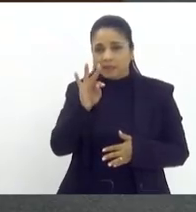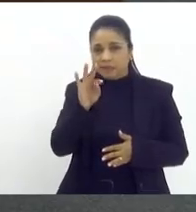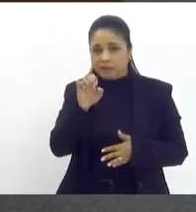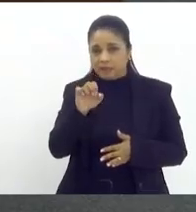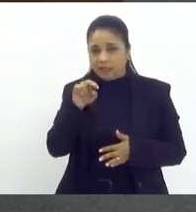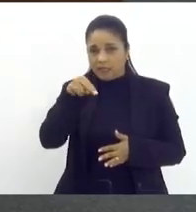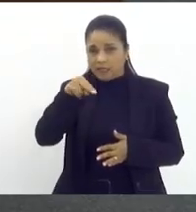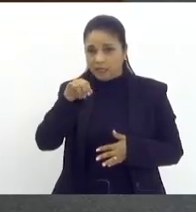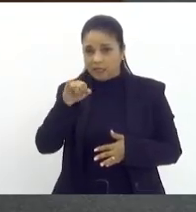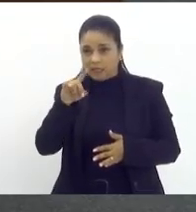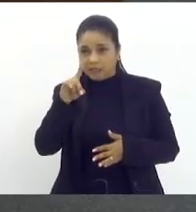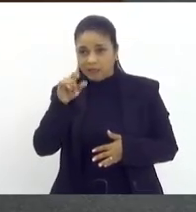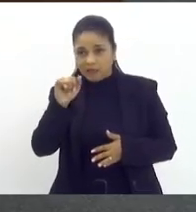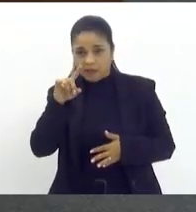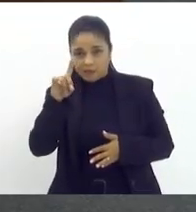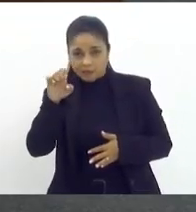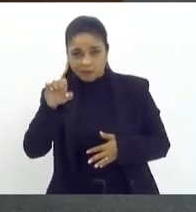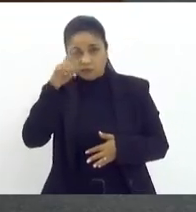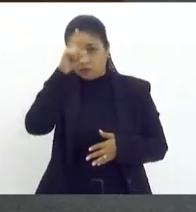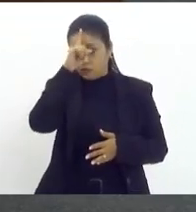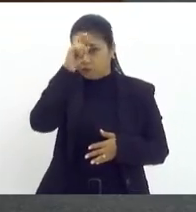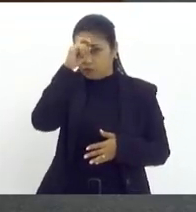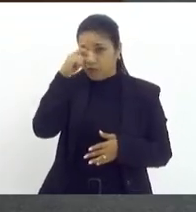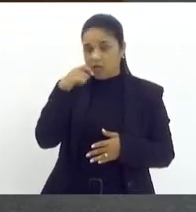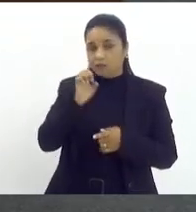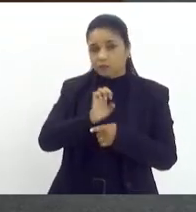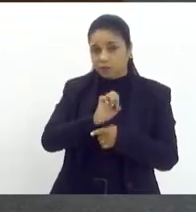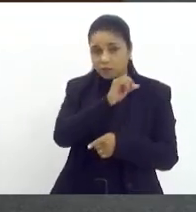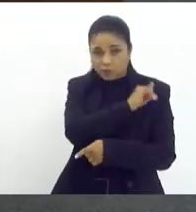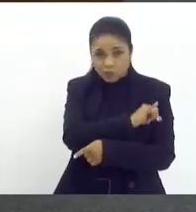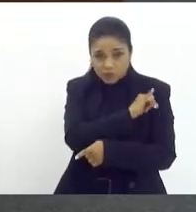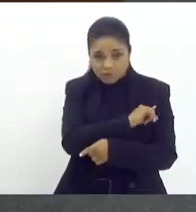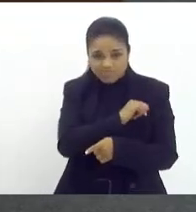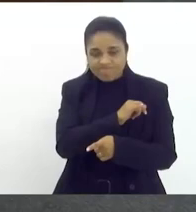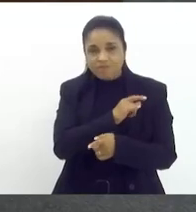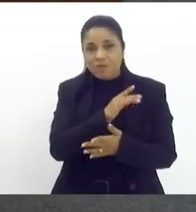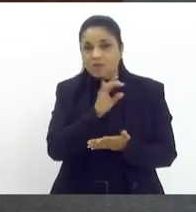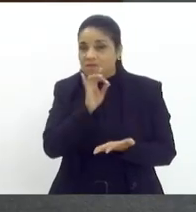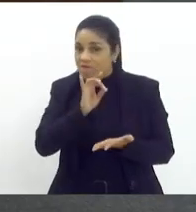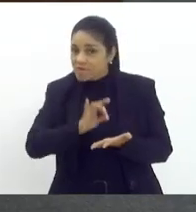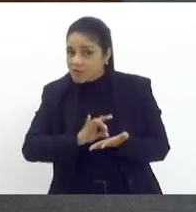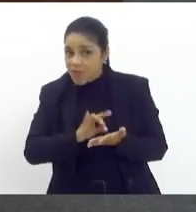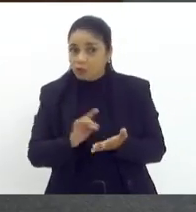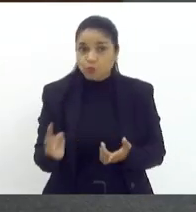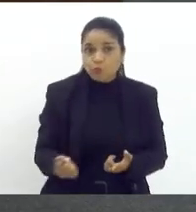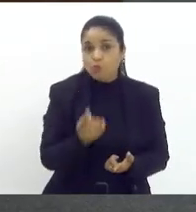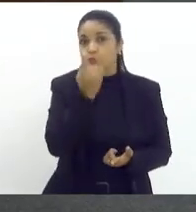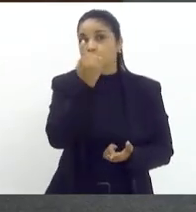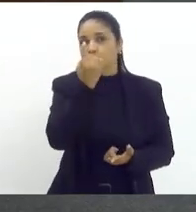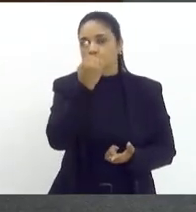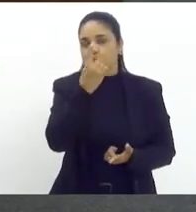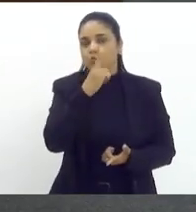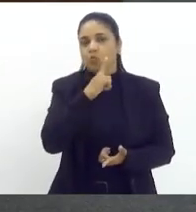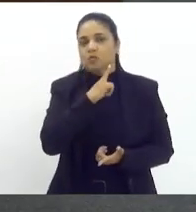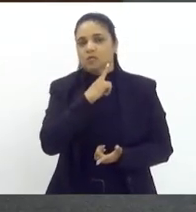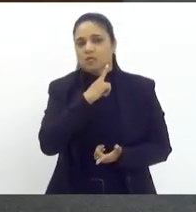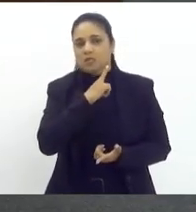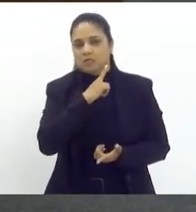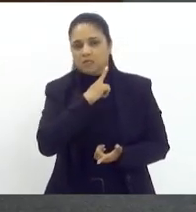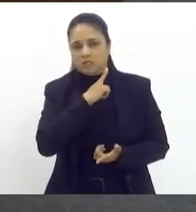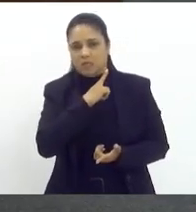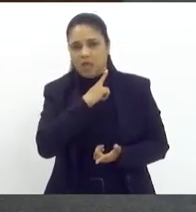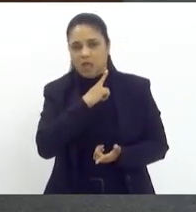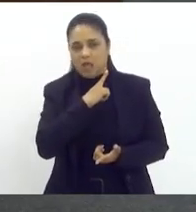do estado do Rio de Janeiro e quase nenhum deles na verdade um único que teve é uma